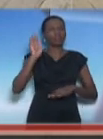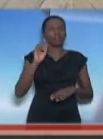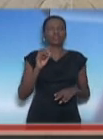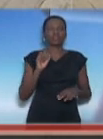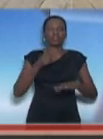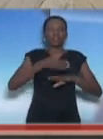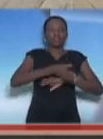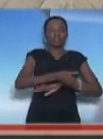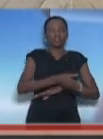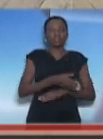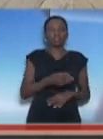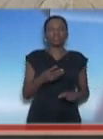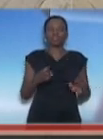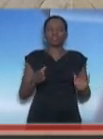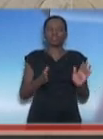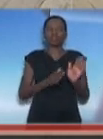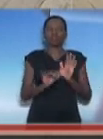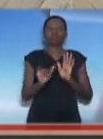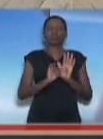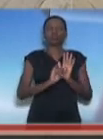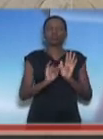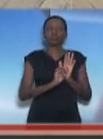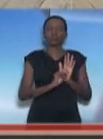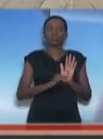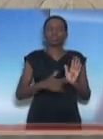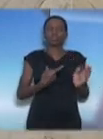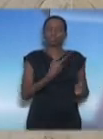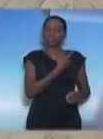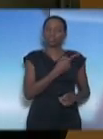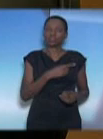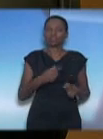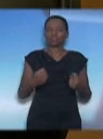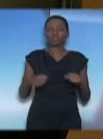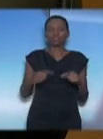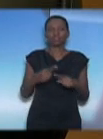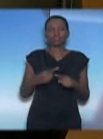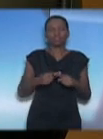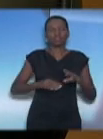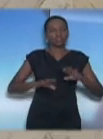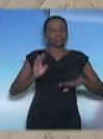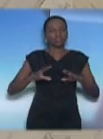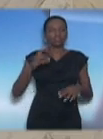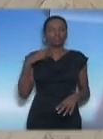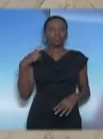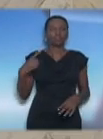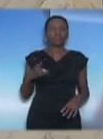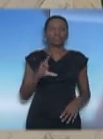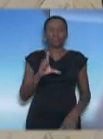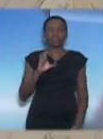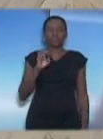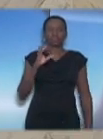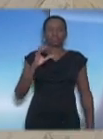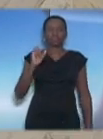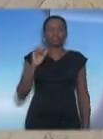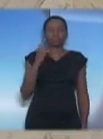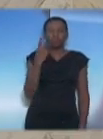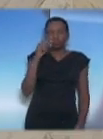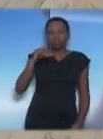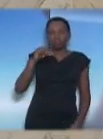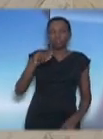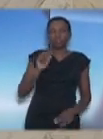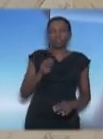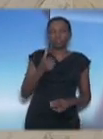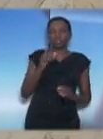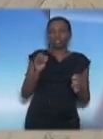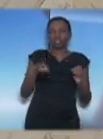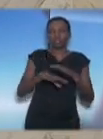uma identificação, porque muitas vezes, deputada Alice Brandão, deputado Coronel Camilo, quando nós, só me permita um minuto para concluir, quando nós